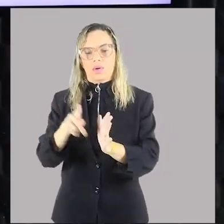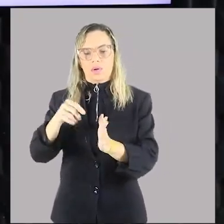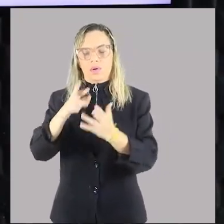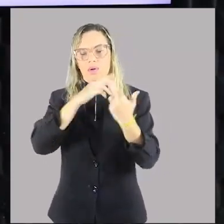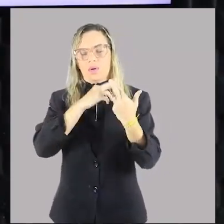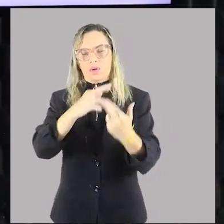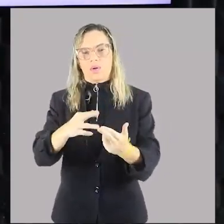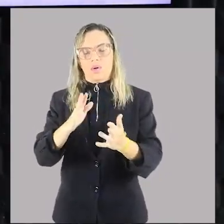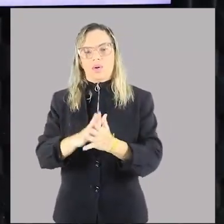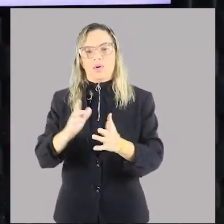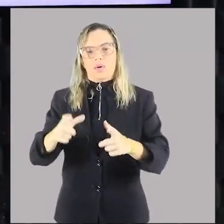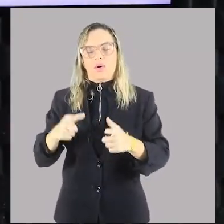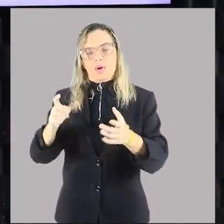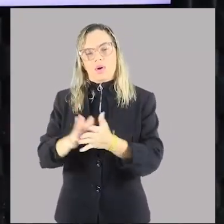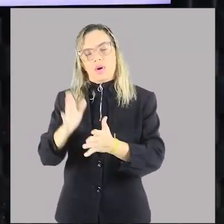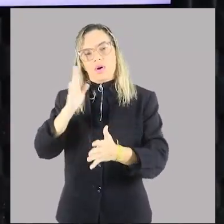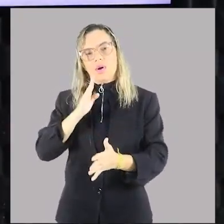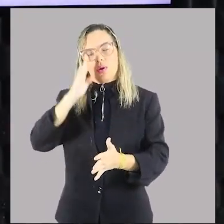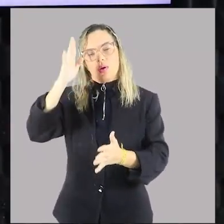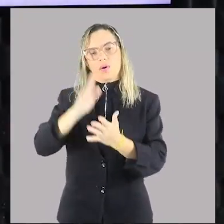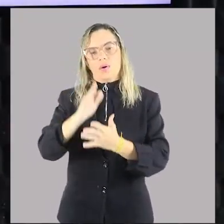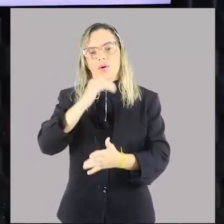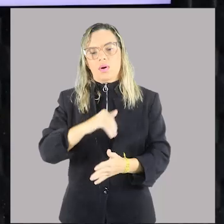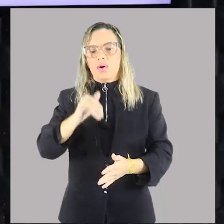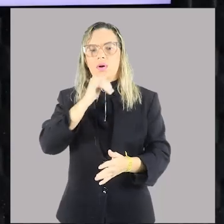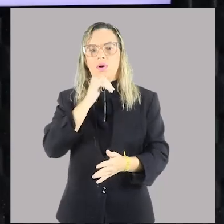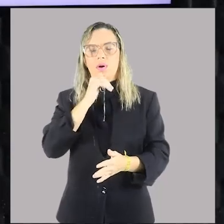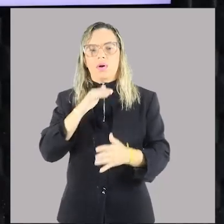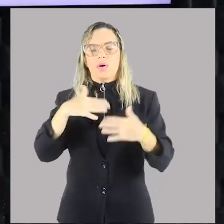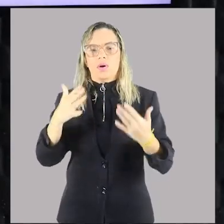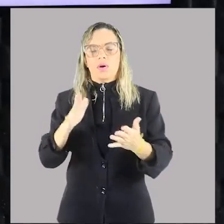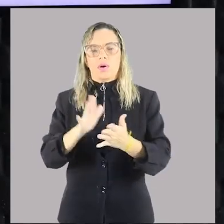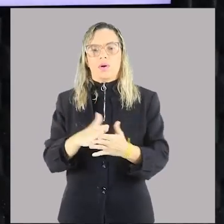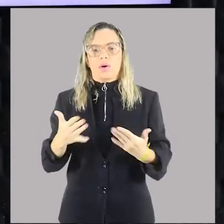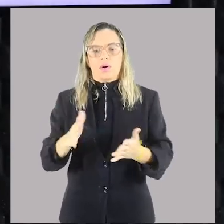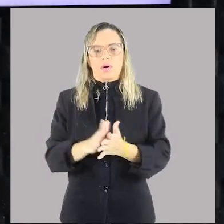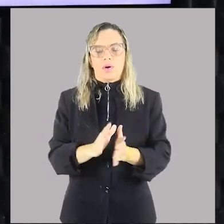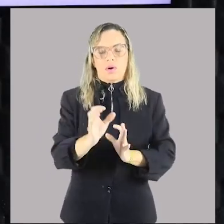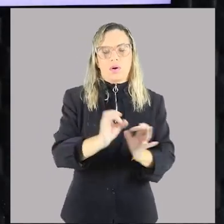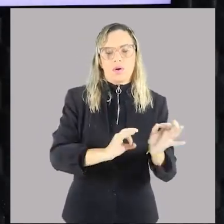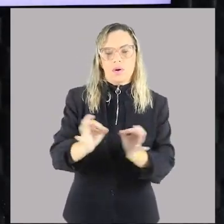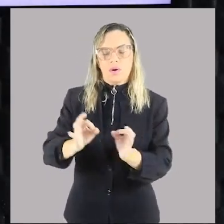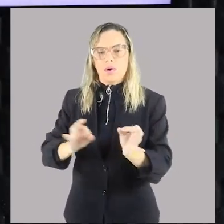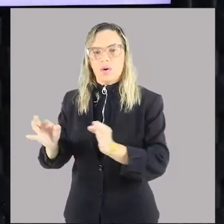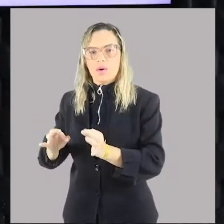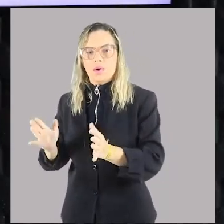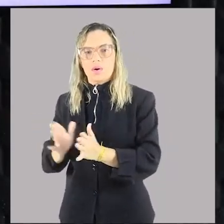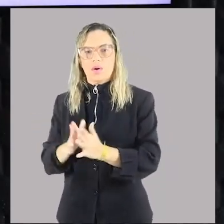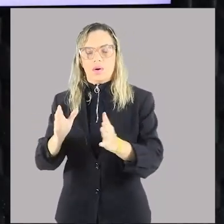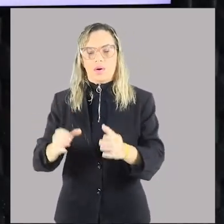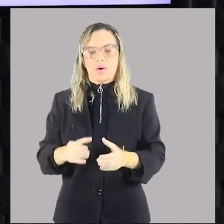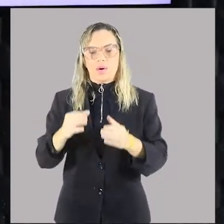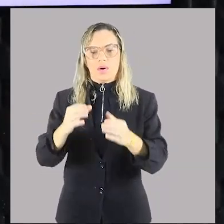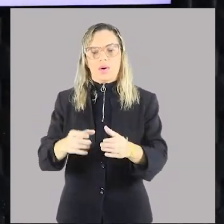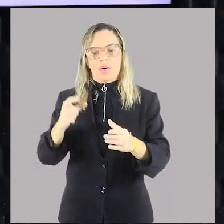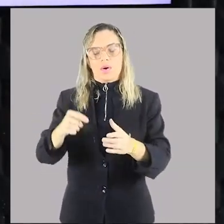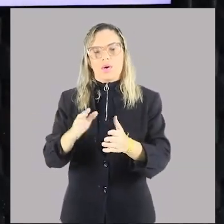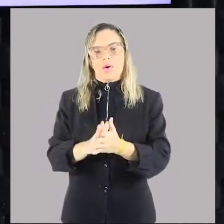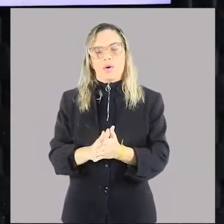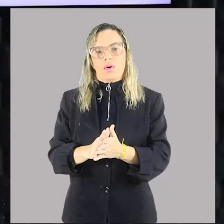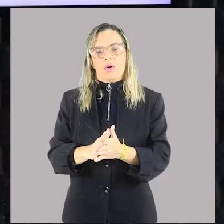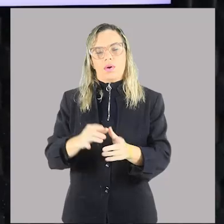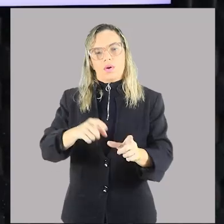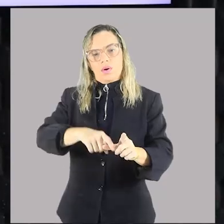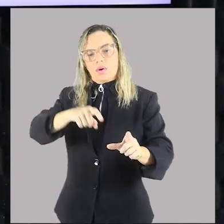órgão controlador, por exemplo, daqui a pouco nós vamos estudar as organizações de órgão, mas, por exemplo, um órgão independente